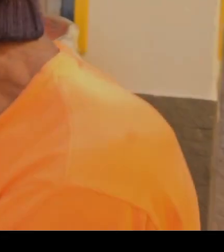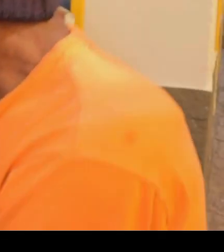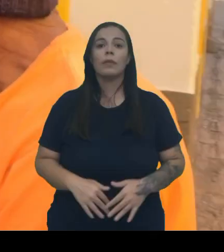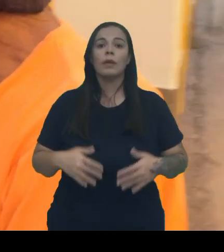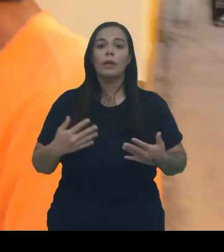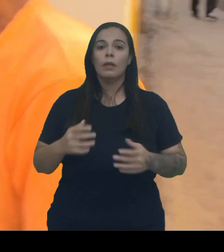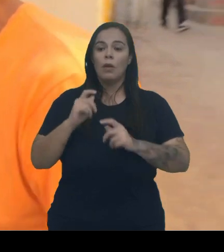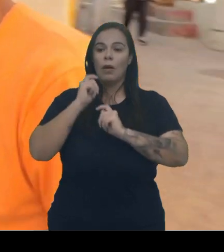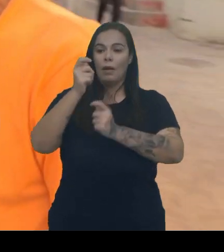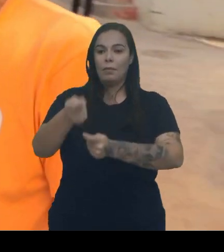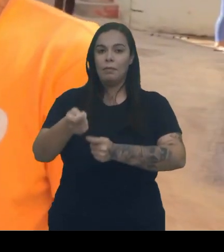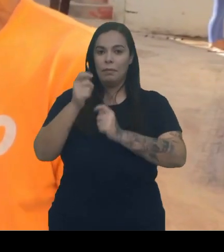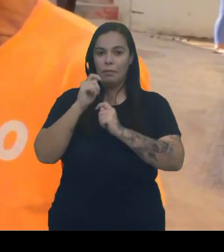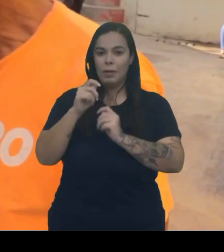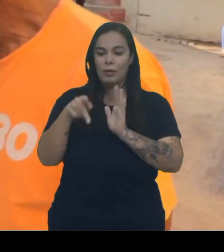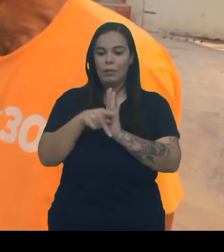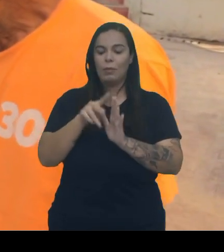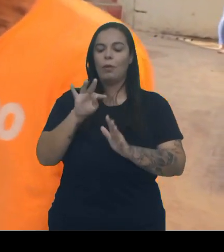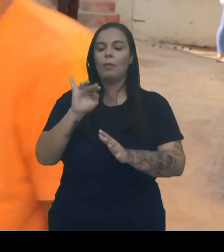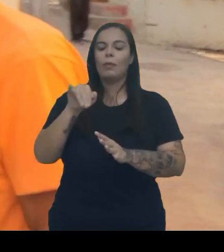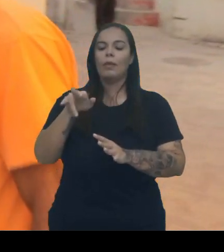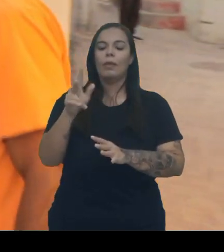explicação. É o seguinte, a pesca de tainha.